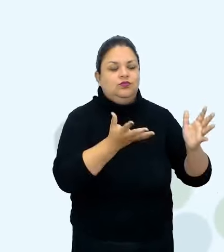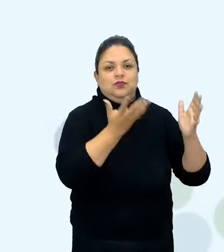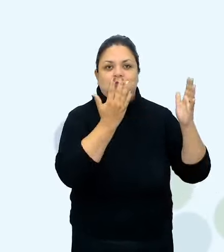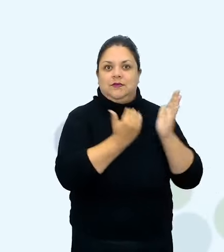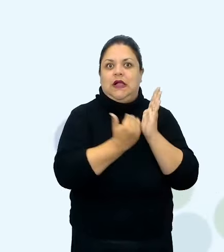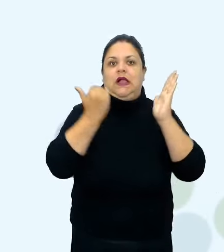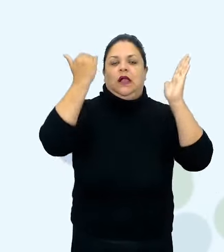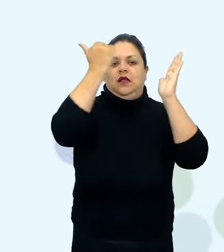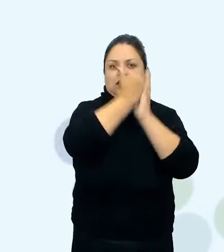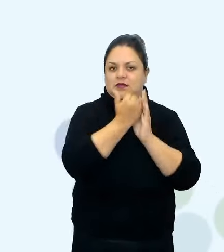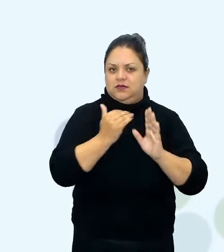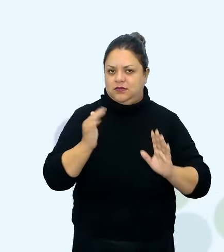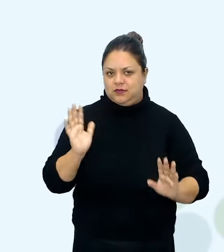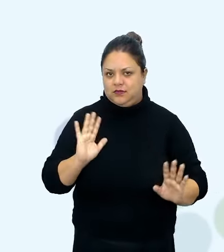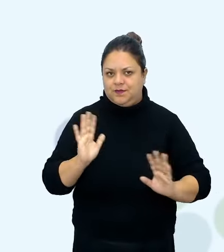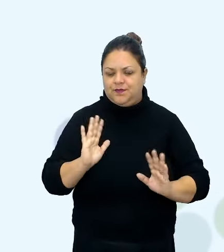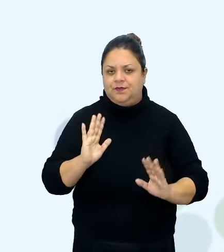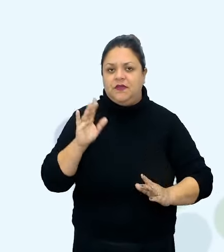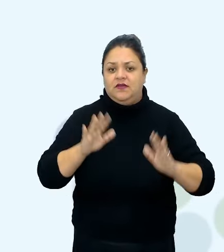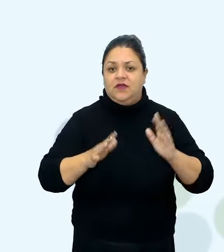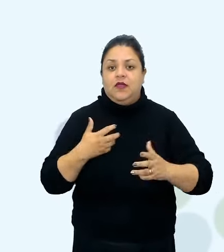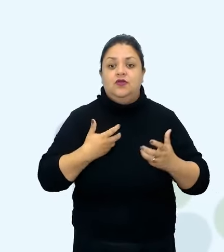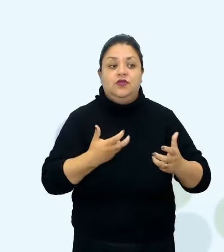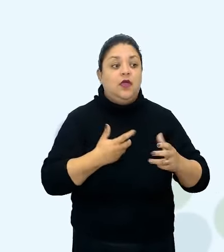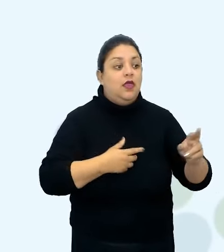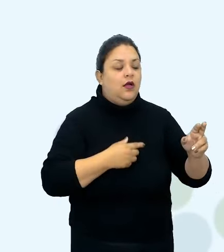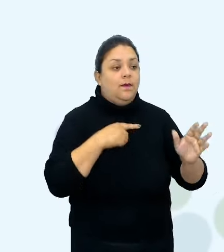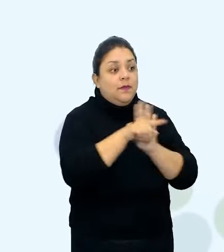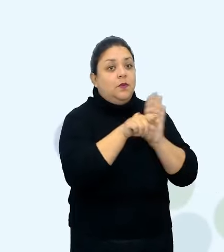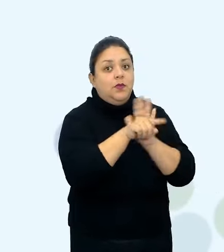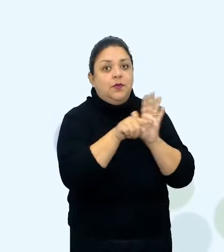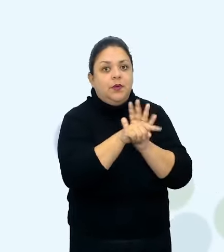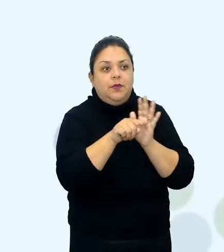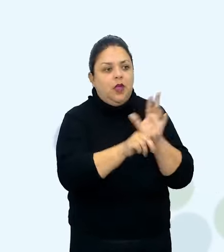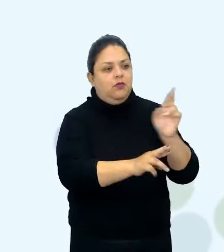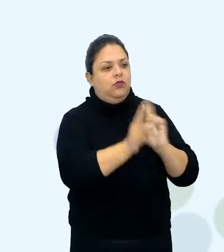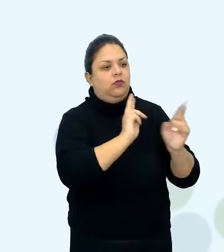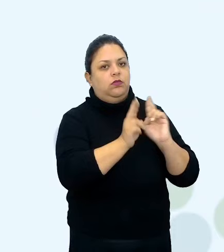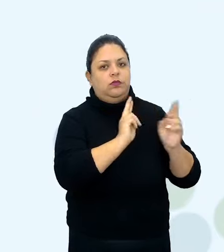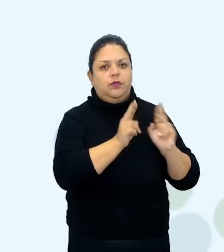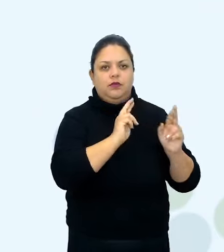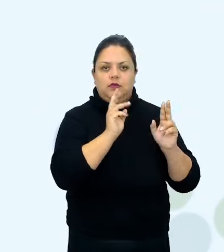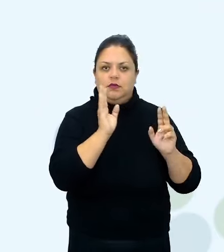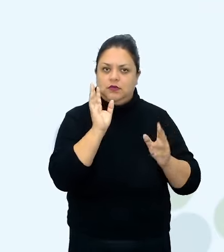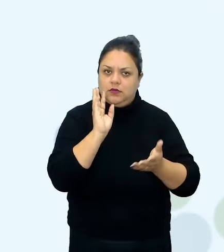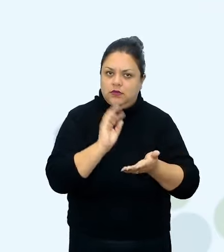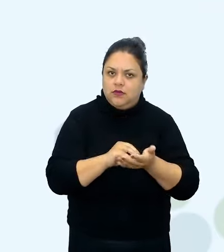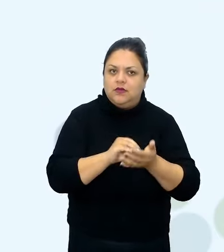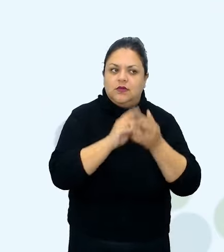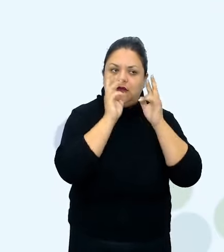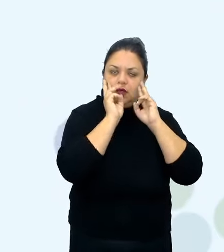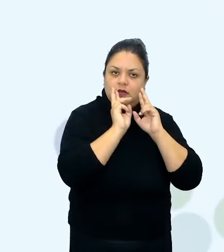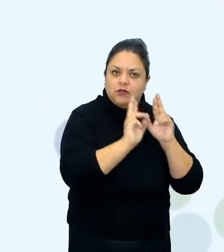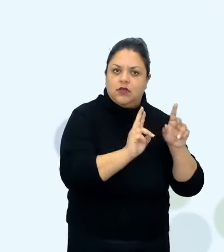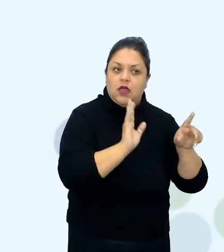vezes a gente quer que a criança responda, a gente dá um monte de coisa ao mesmo tempo, achando que está fazendo bem para ela, ou expondo ela